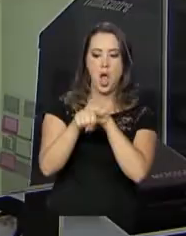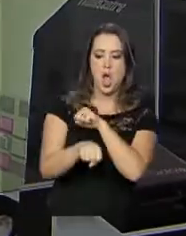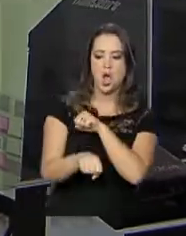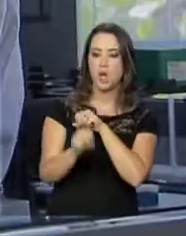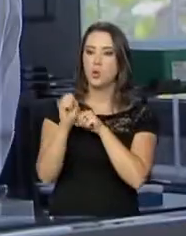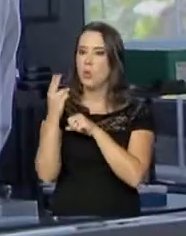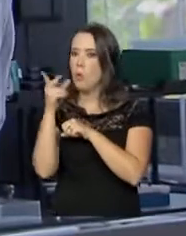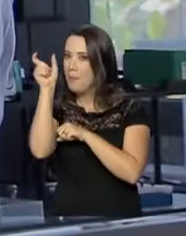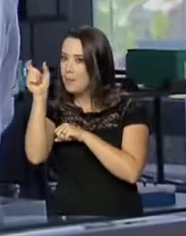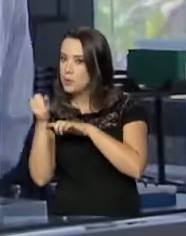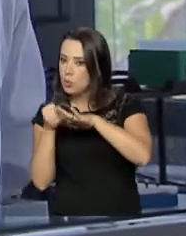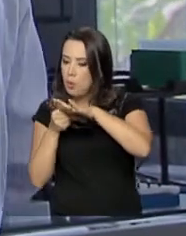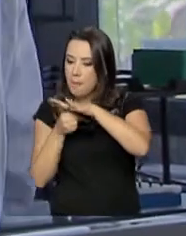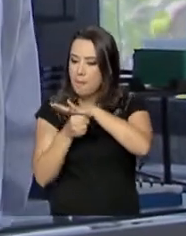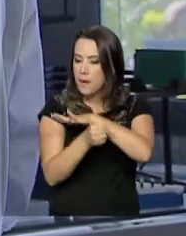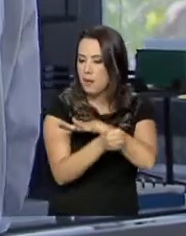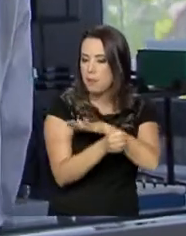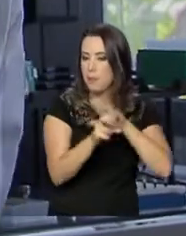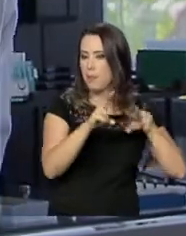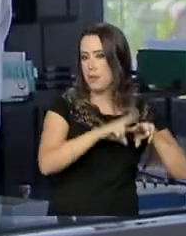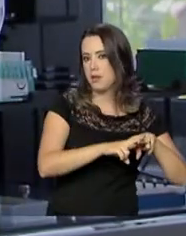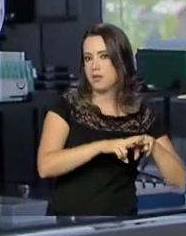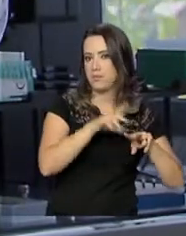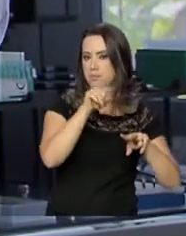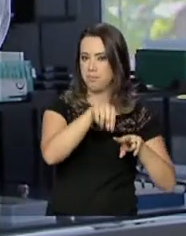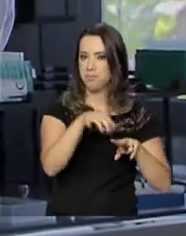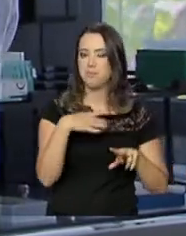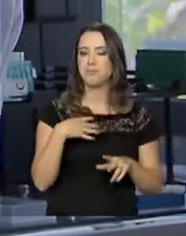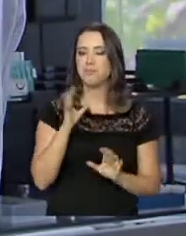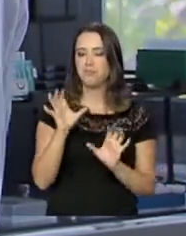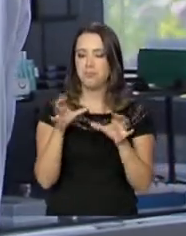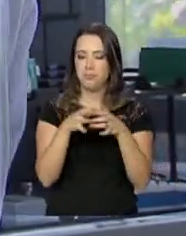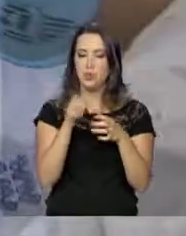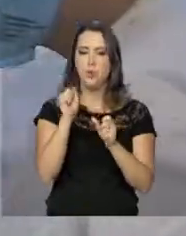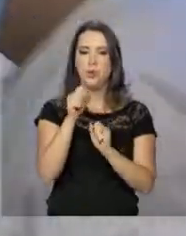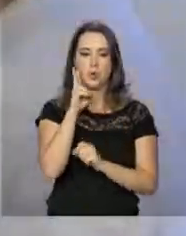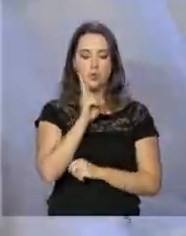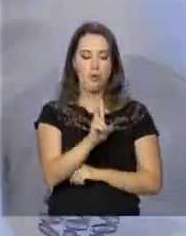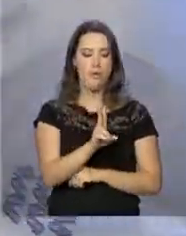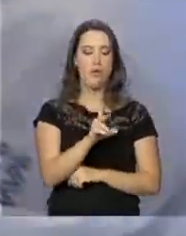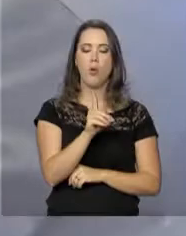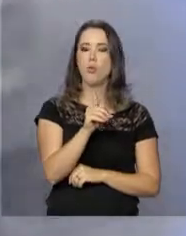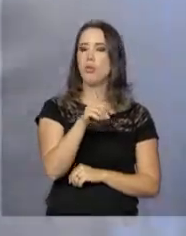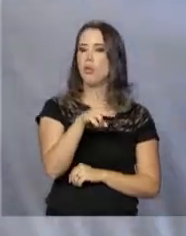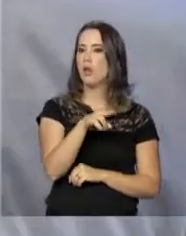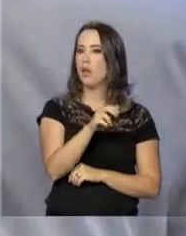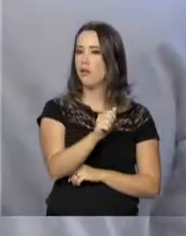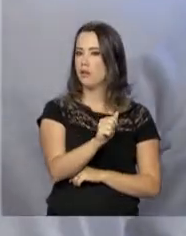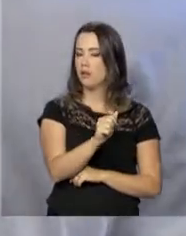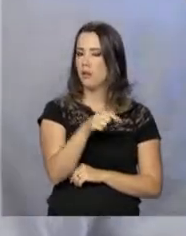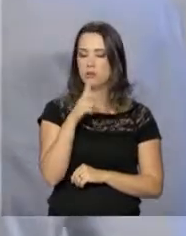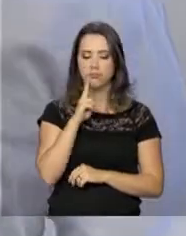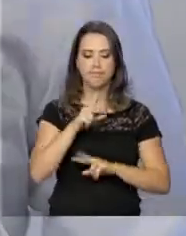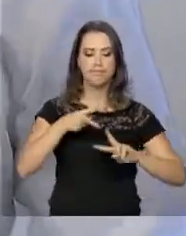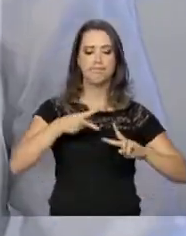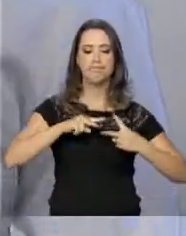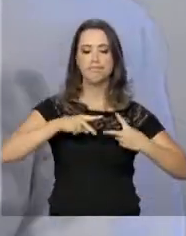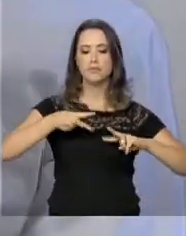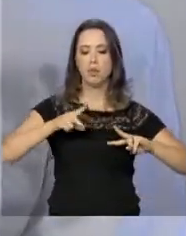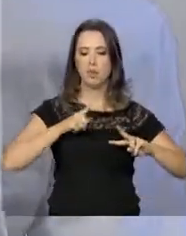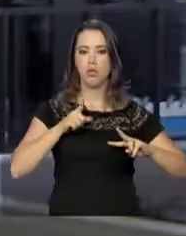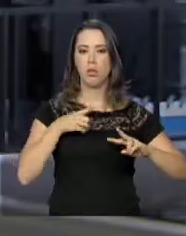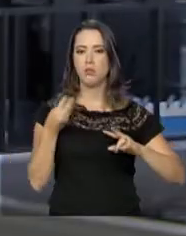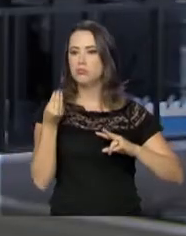condenadas os especialistas podem analisar o dna desse material e apontar se o material genético consta no sistema